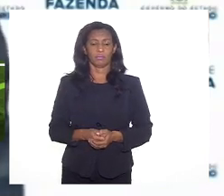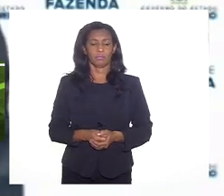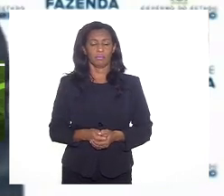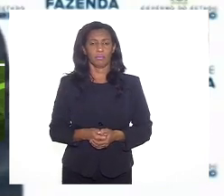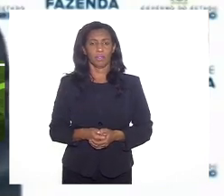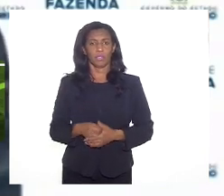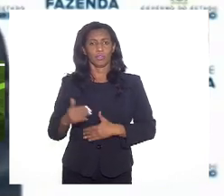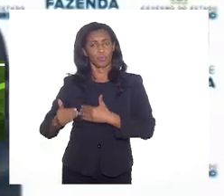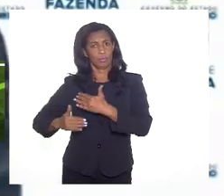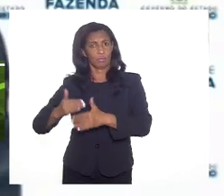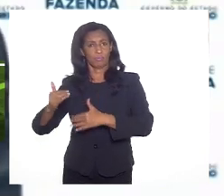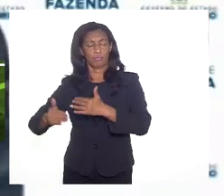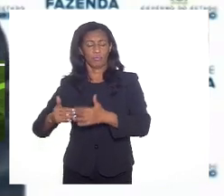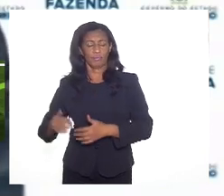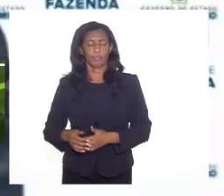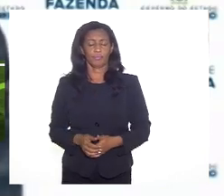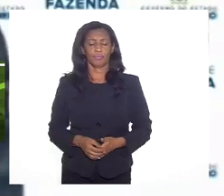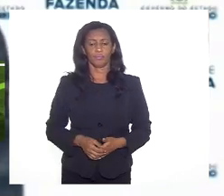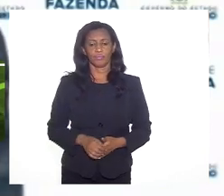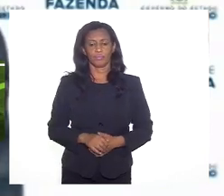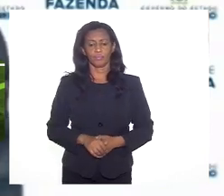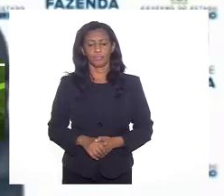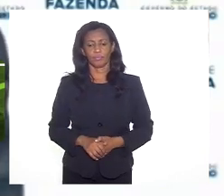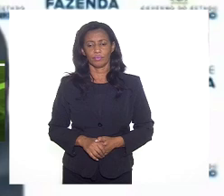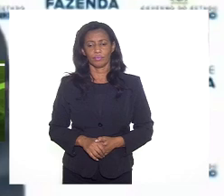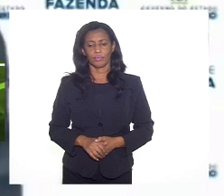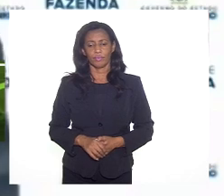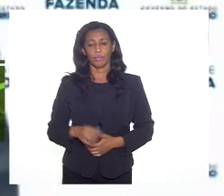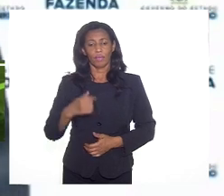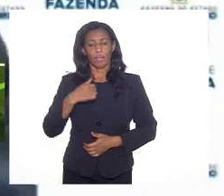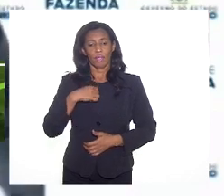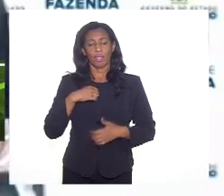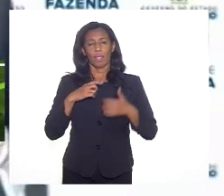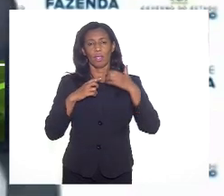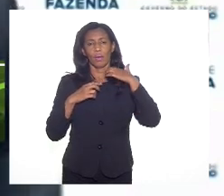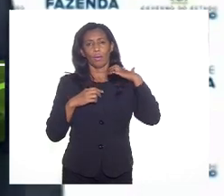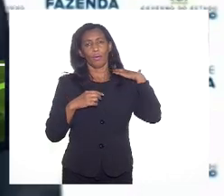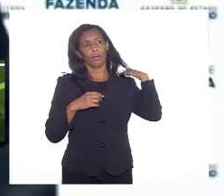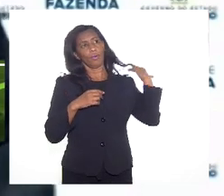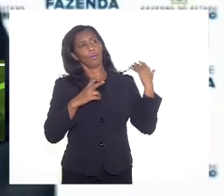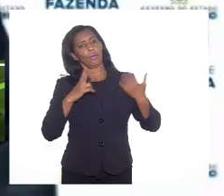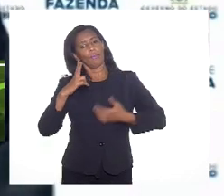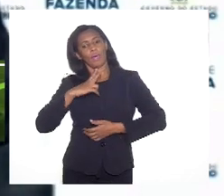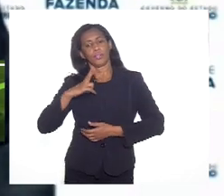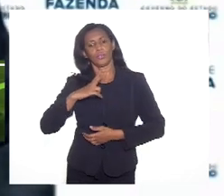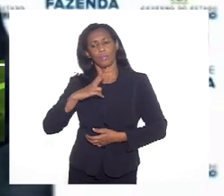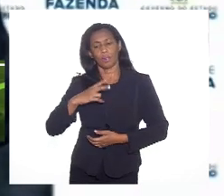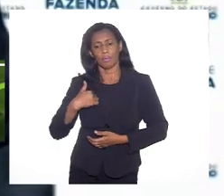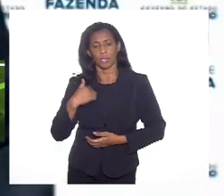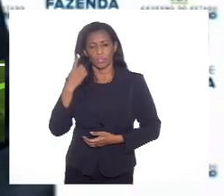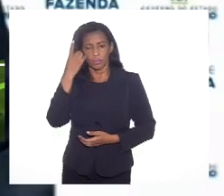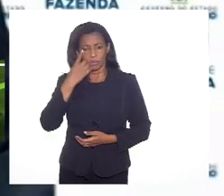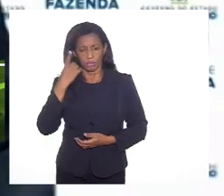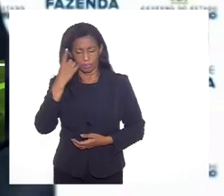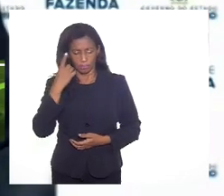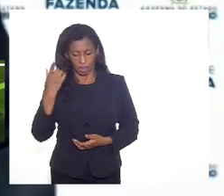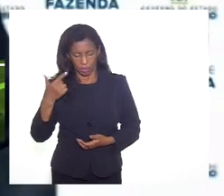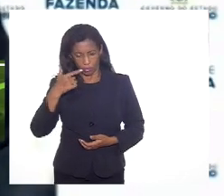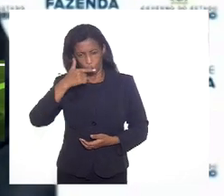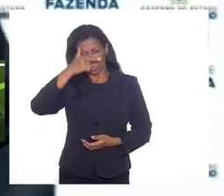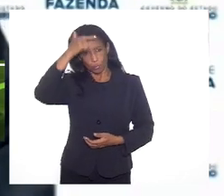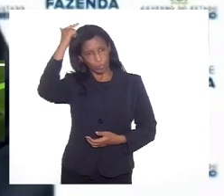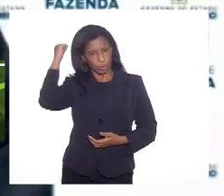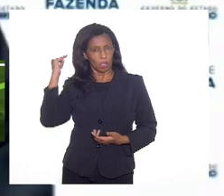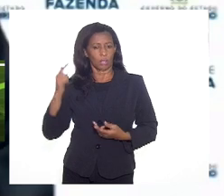de desenvolvimento, né? Eu, particularmente, para quem já me conhece, deputado de